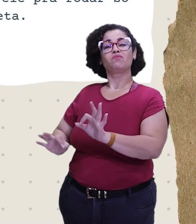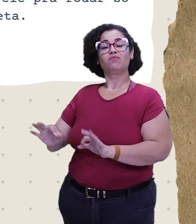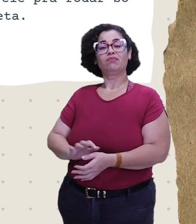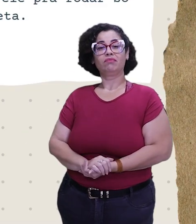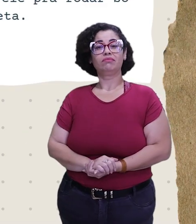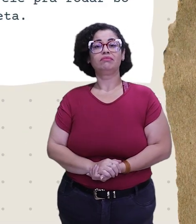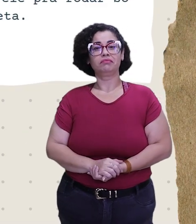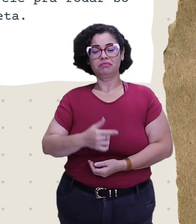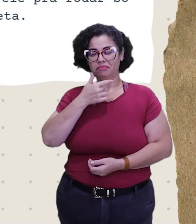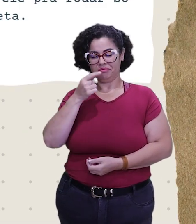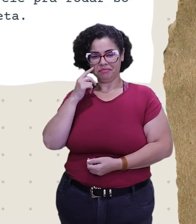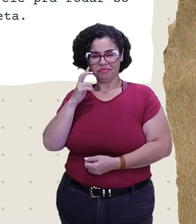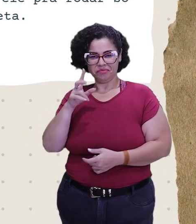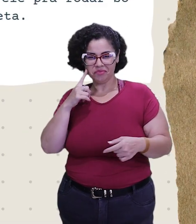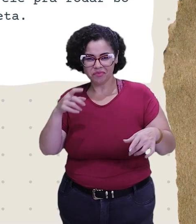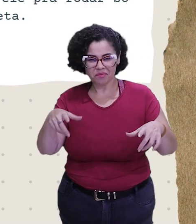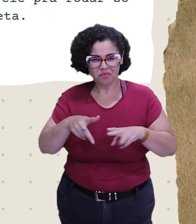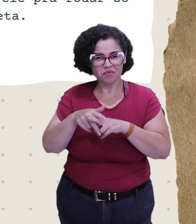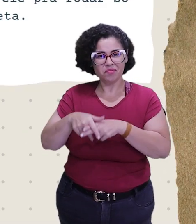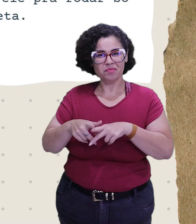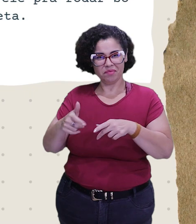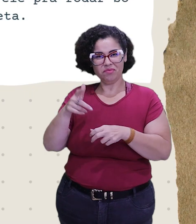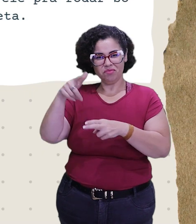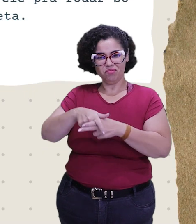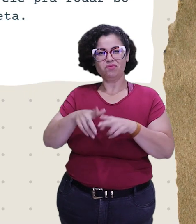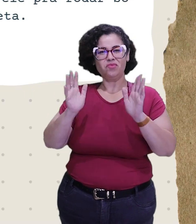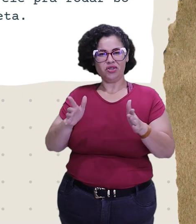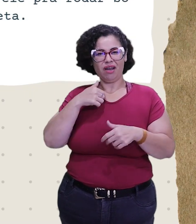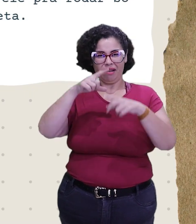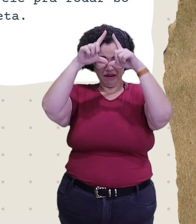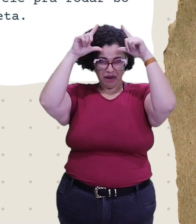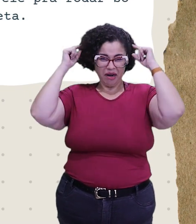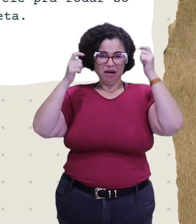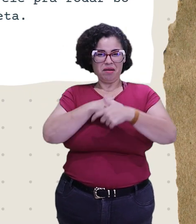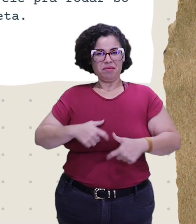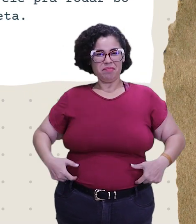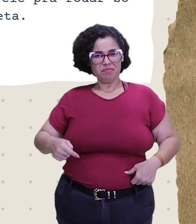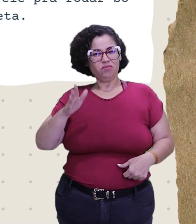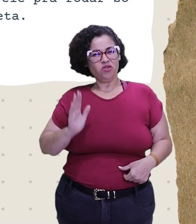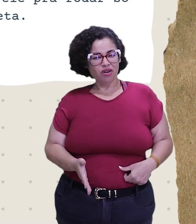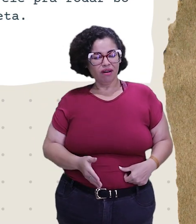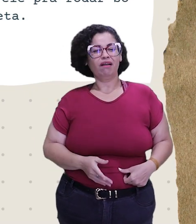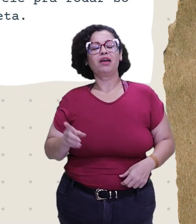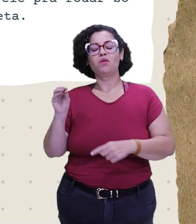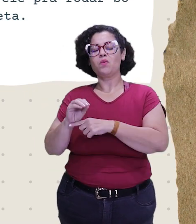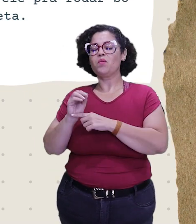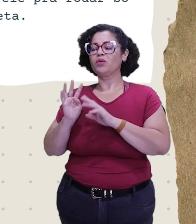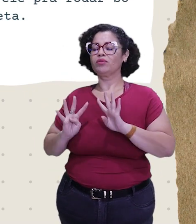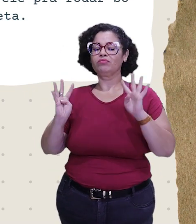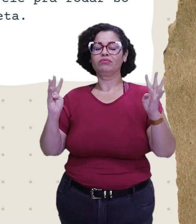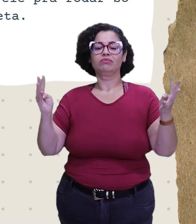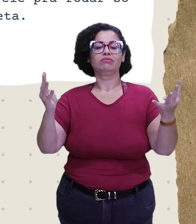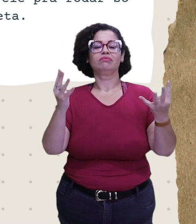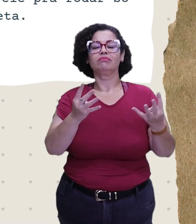Volta Seca não se desprendia do cavalo onde rodara Lampião. O Sem Pernas estava muito cuidadoso do carrossel